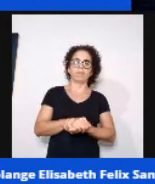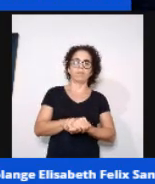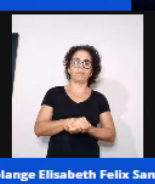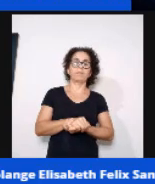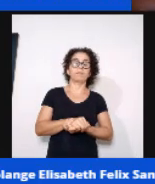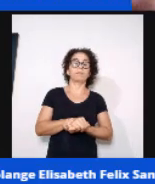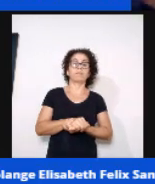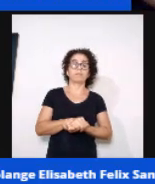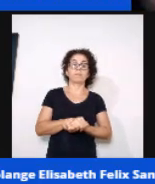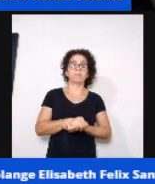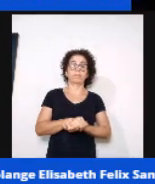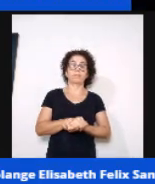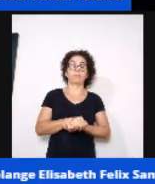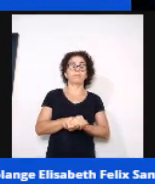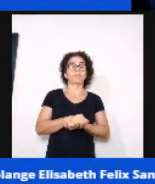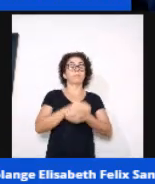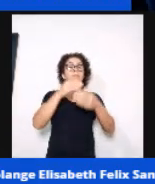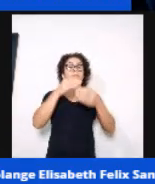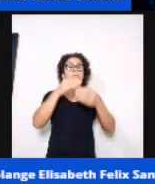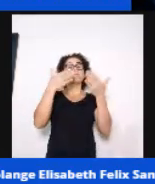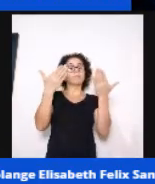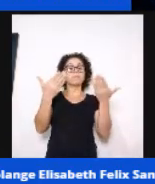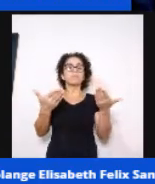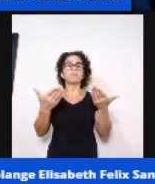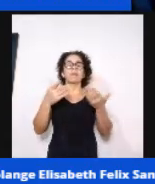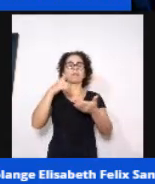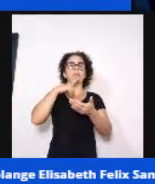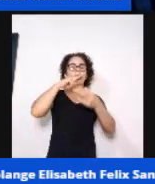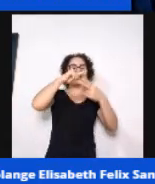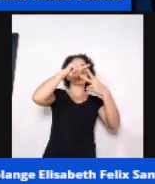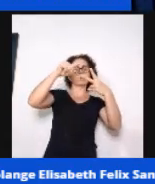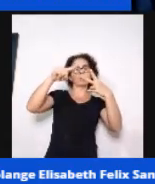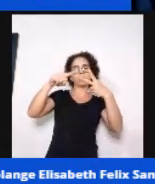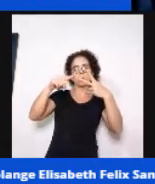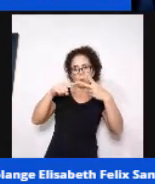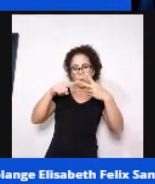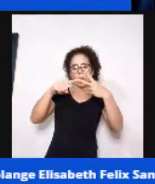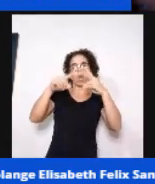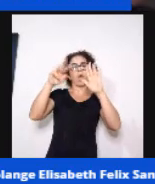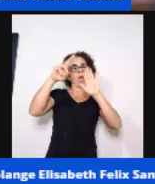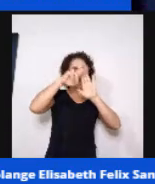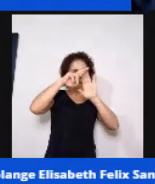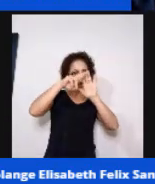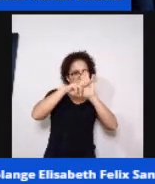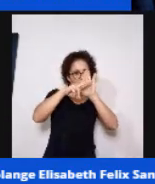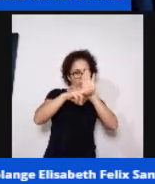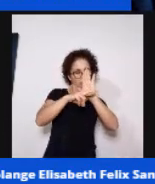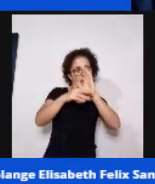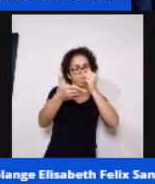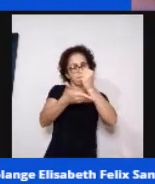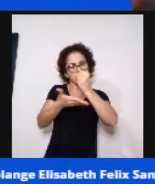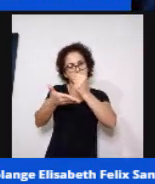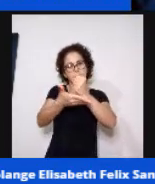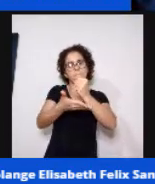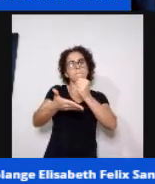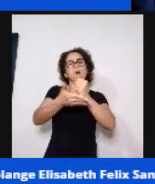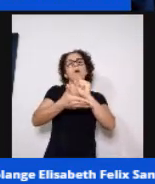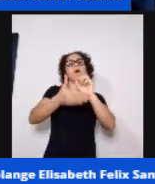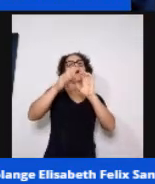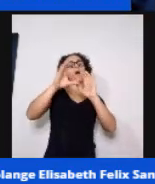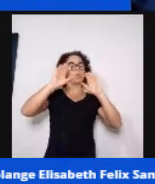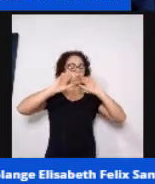Pessoal, então, diante disso, existem 2 padrões básicos de comportamento, tá? Em tudo nessa vida.